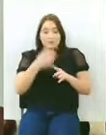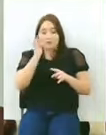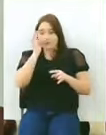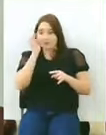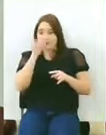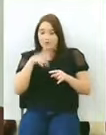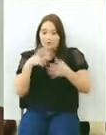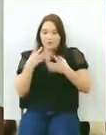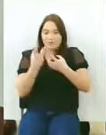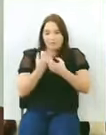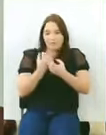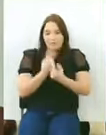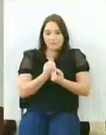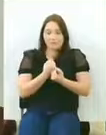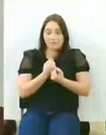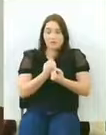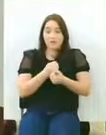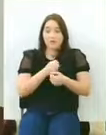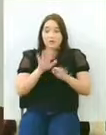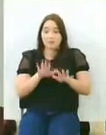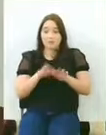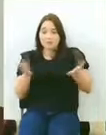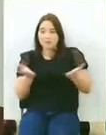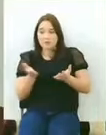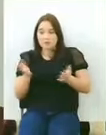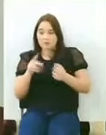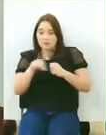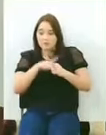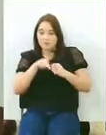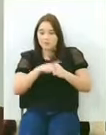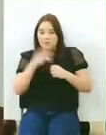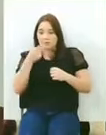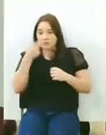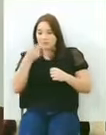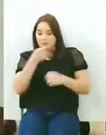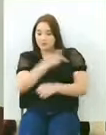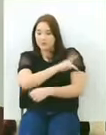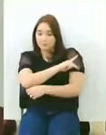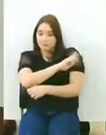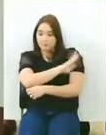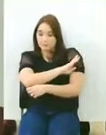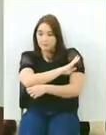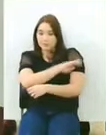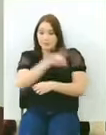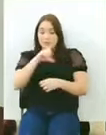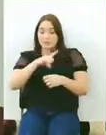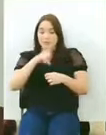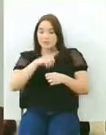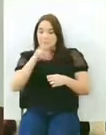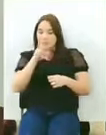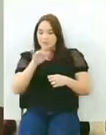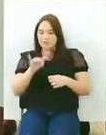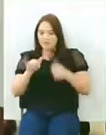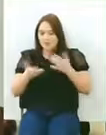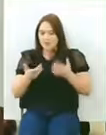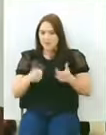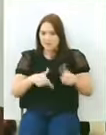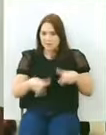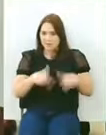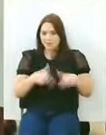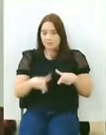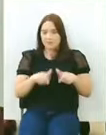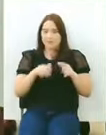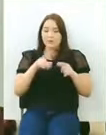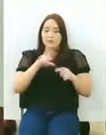ela murchava. Agora, Pedro diz que os presbíteros, quando prestarem contas do